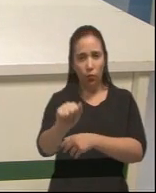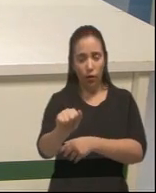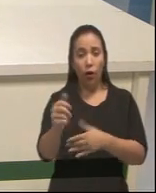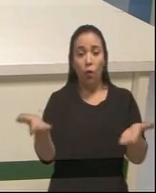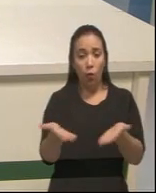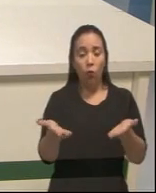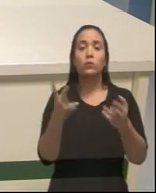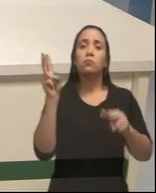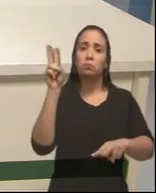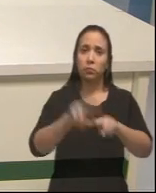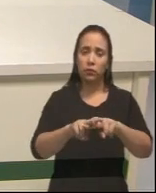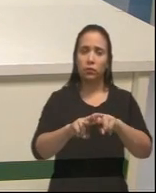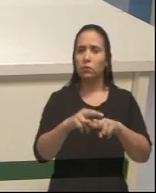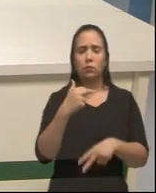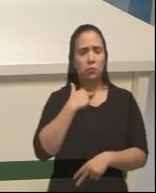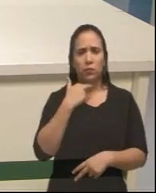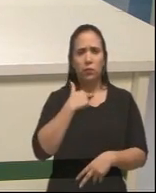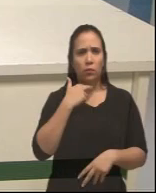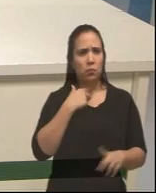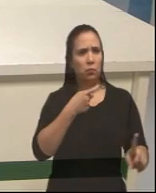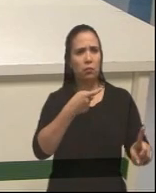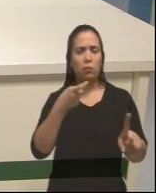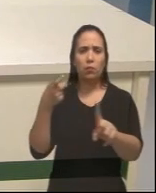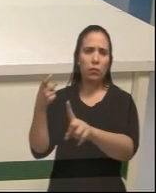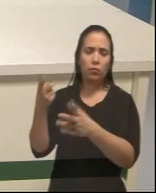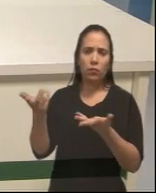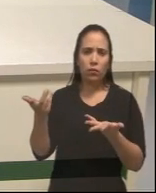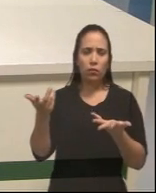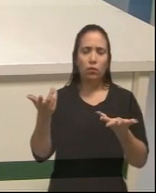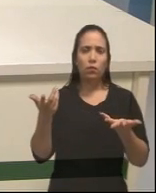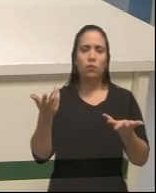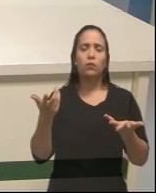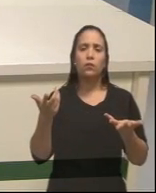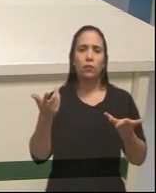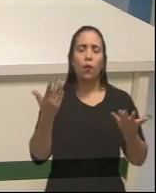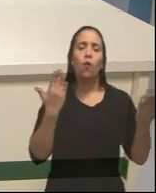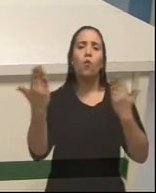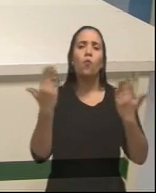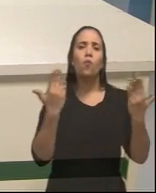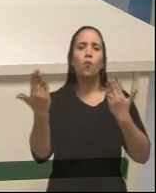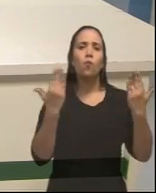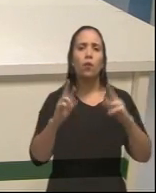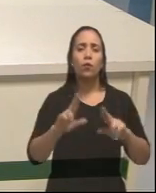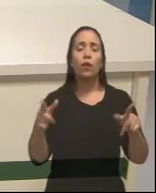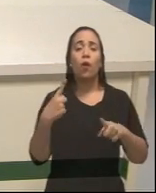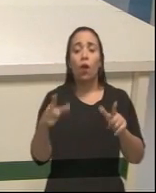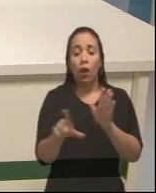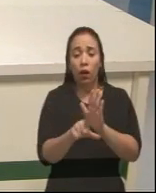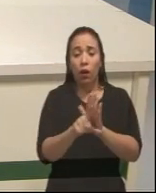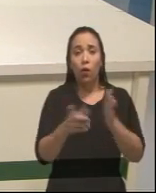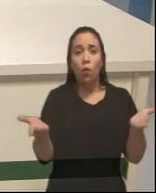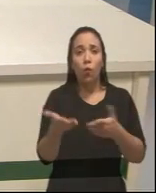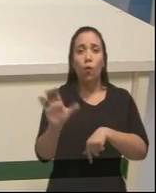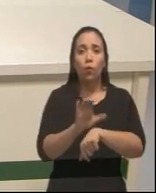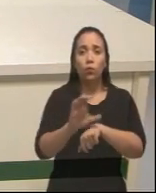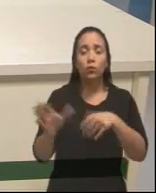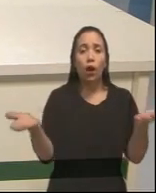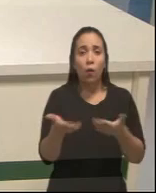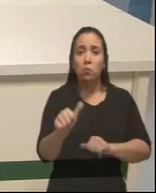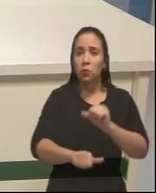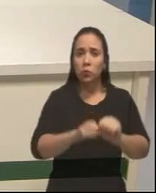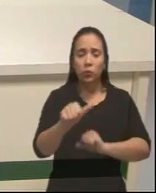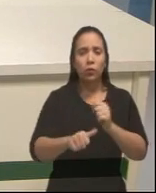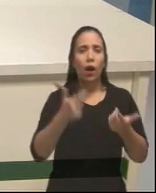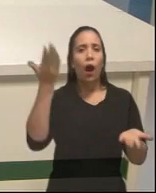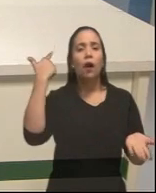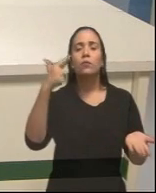estariam presos. O coronel Assis Bezerra, ele e o governador. É outra realidade. É outra realidade, outra lei, outra Constituição. Não tinha